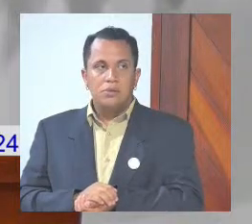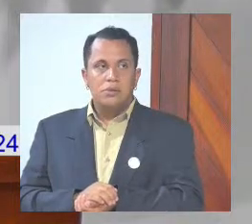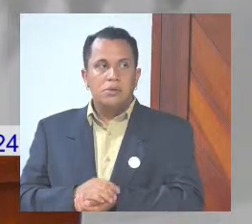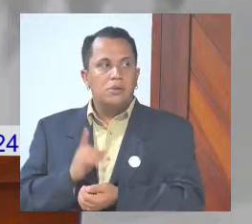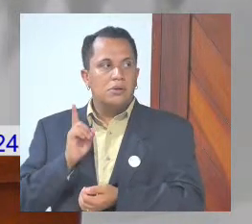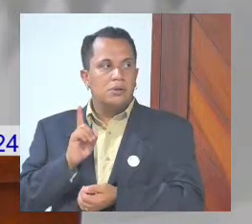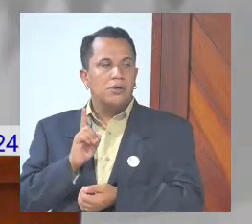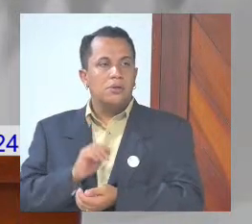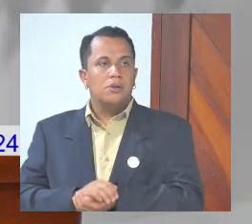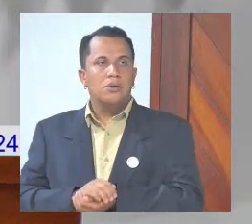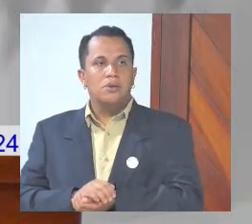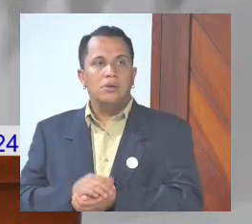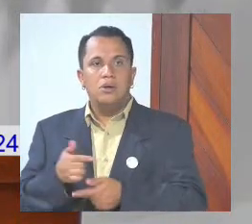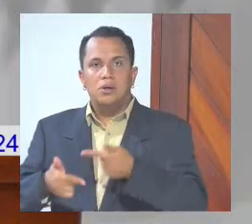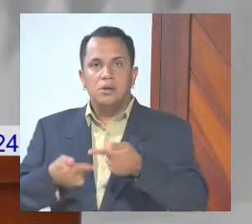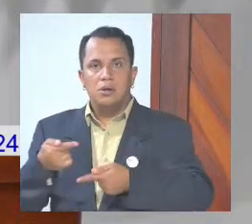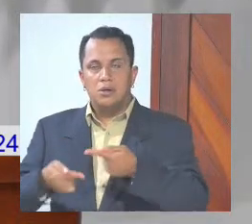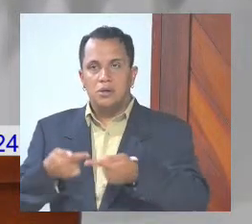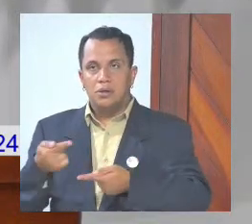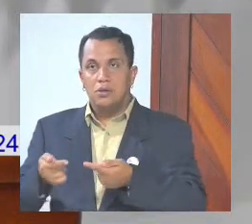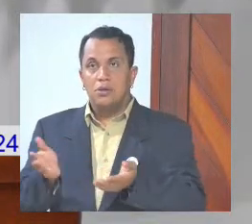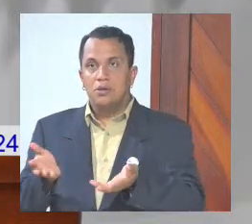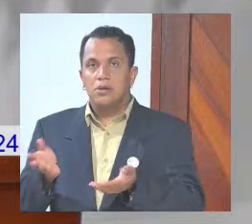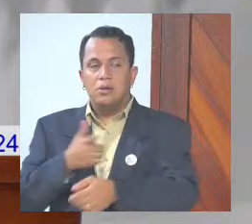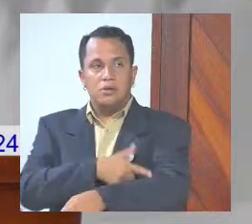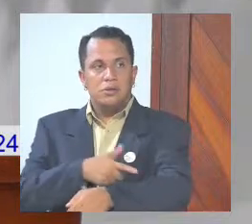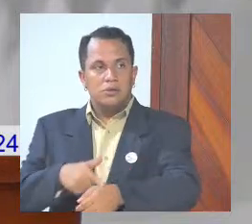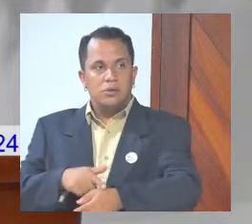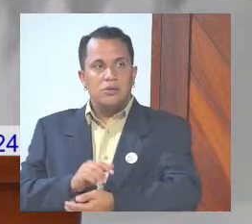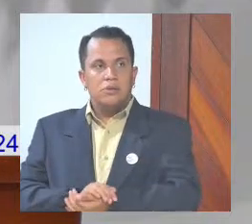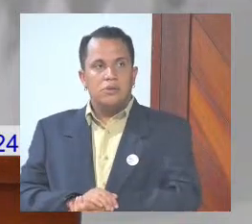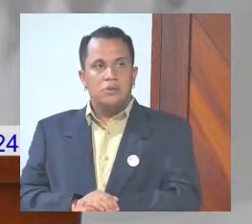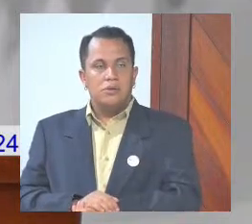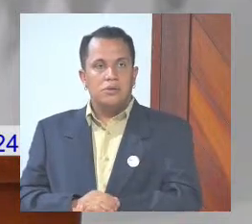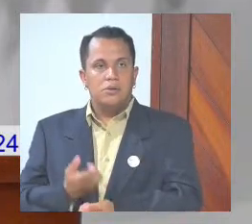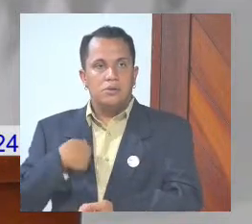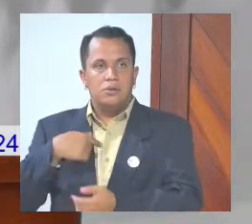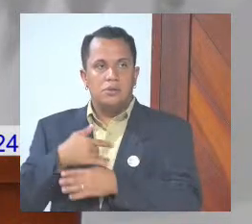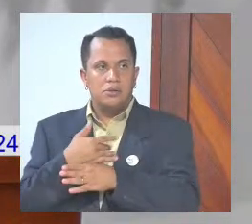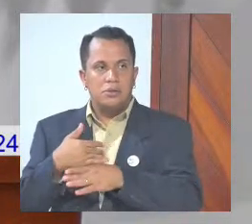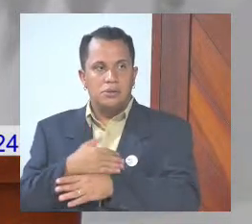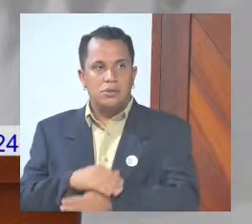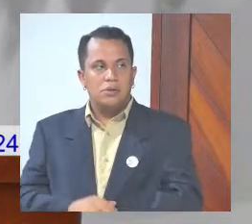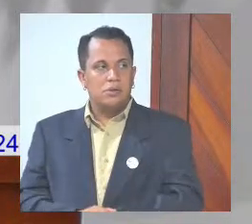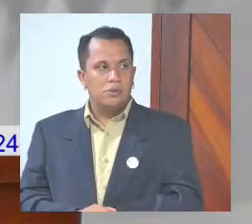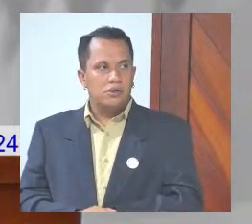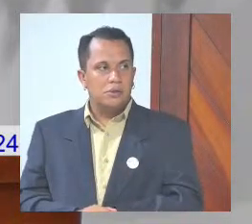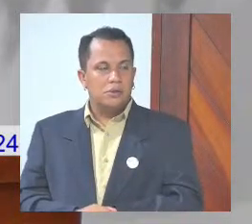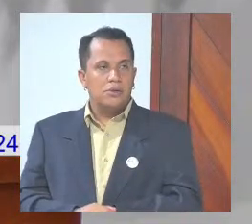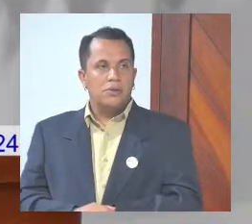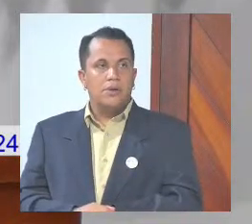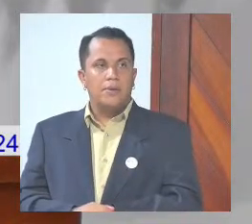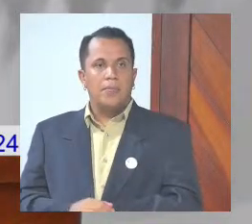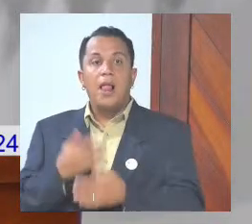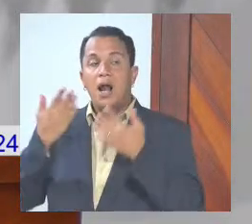o município de Pinheiro não caminha na área educacional da nossa cidade. E esses debates eles ficavam